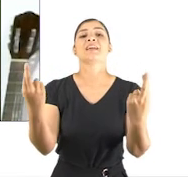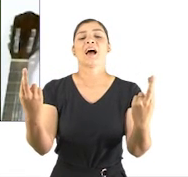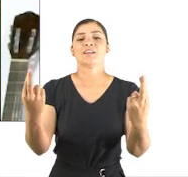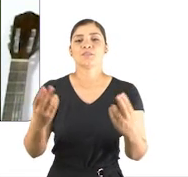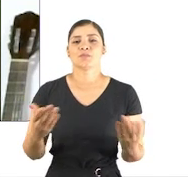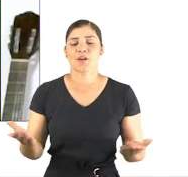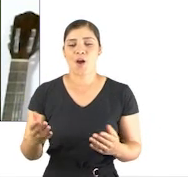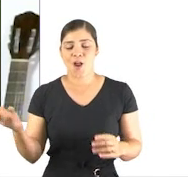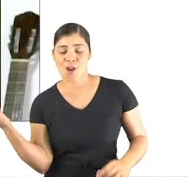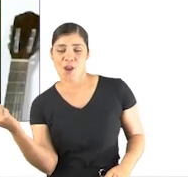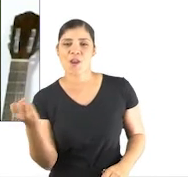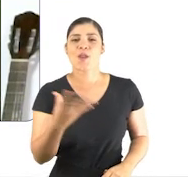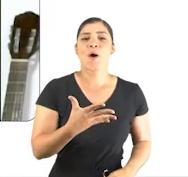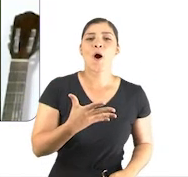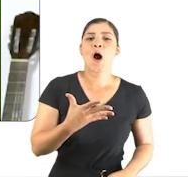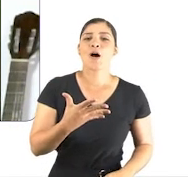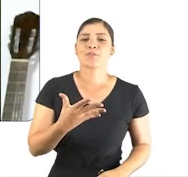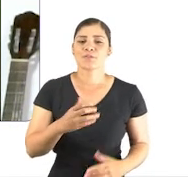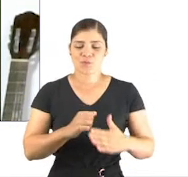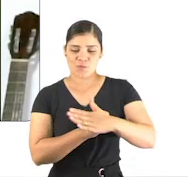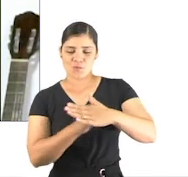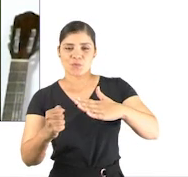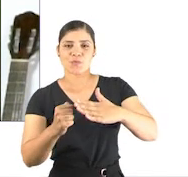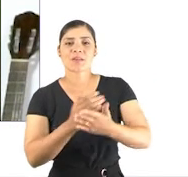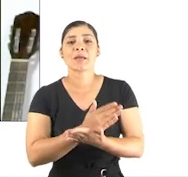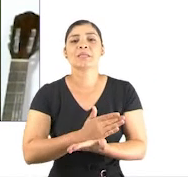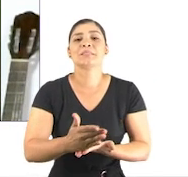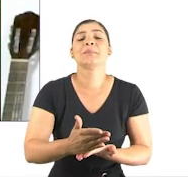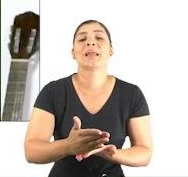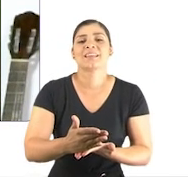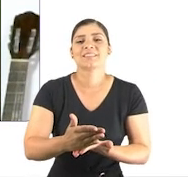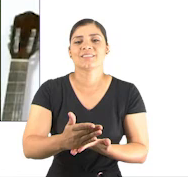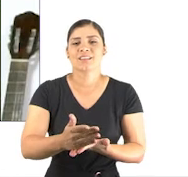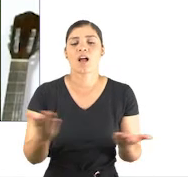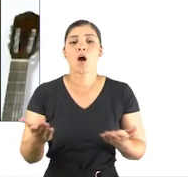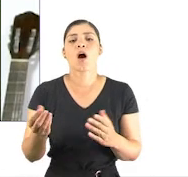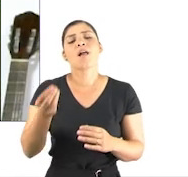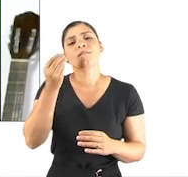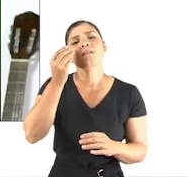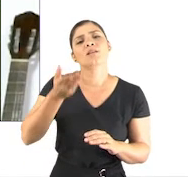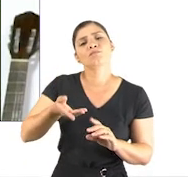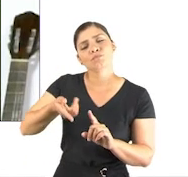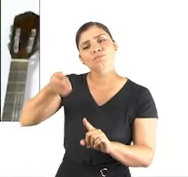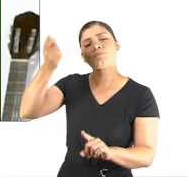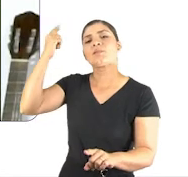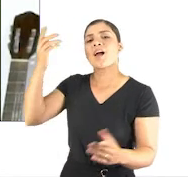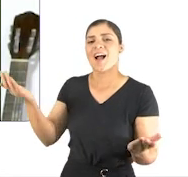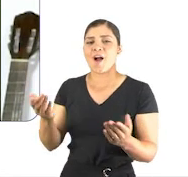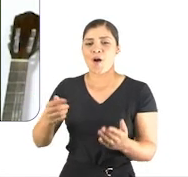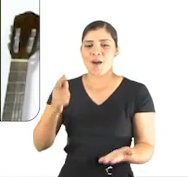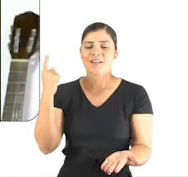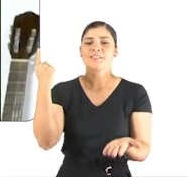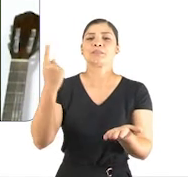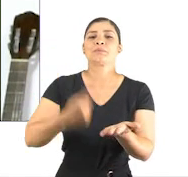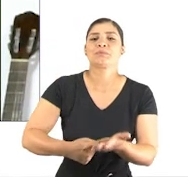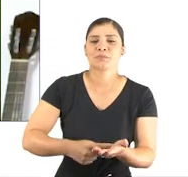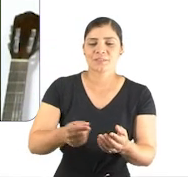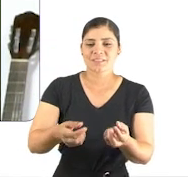uma startup é algo novo para a Klabin, mas a gente viu muito valor nisso lá atrás. Apostamos